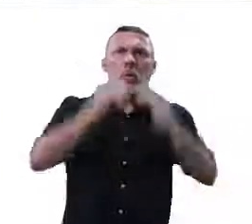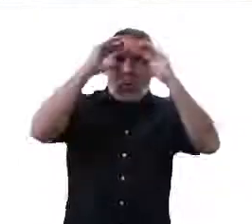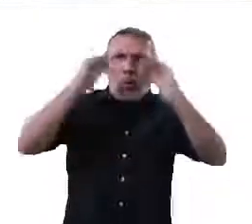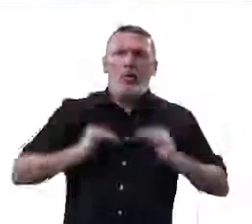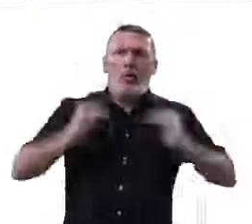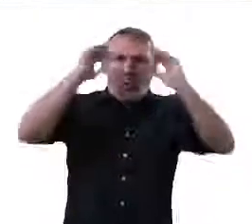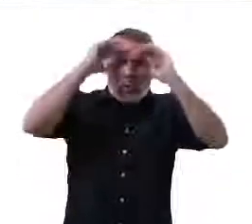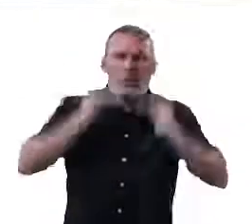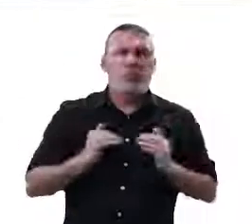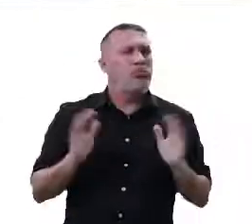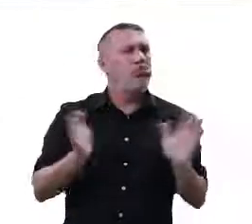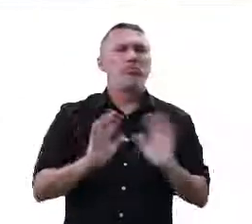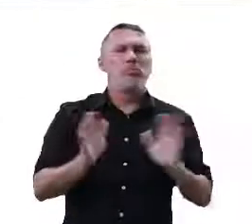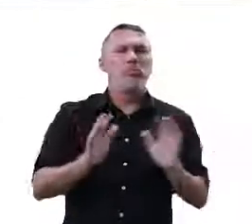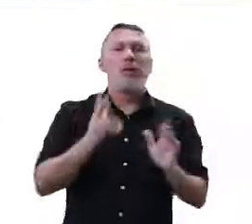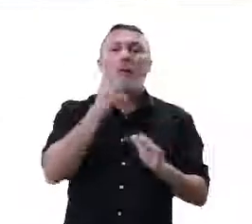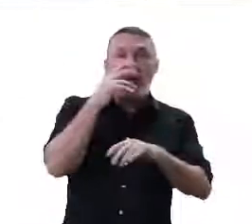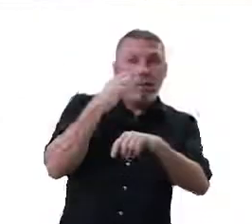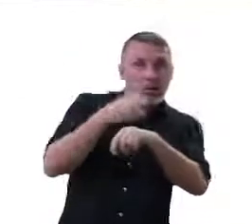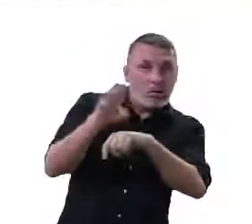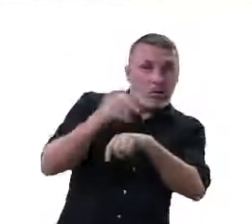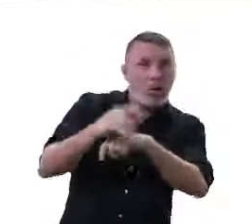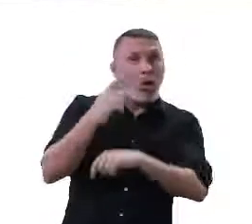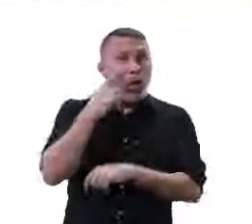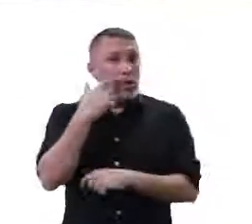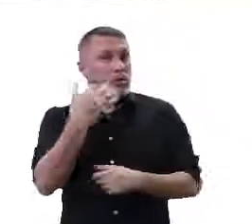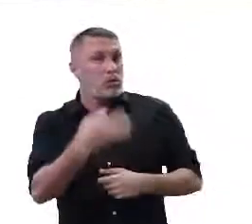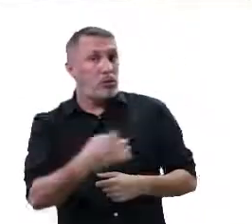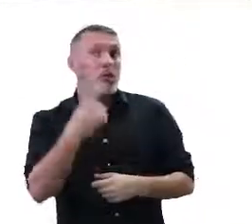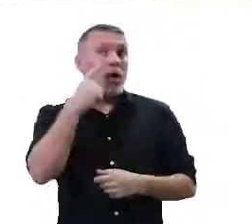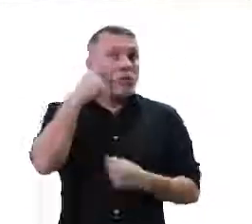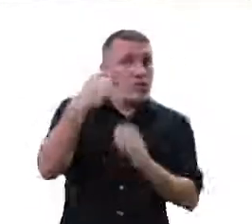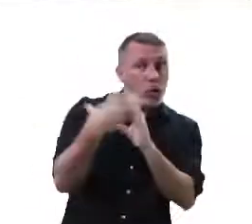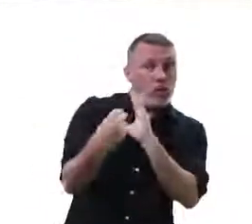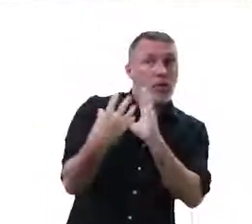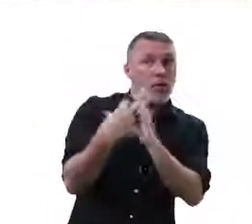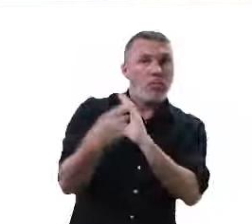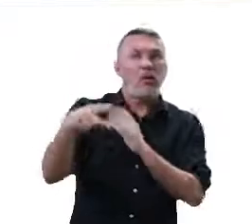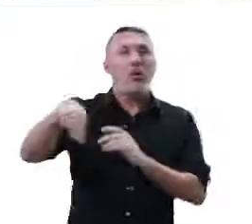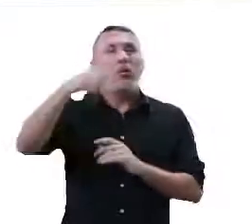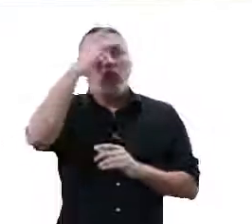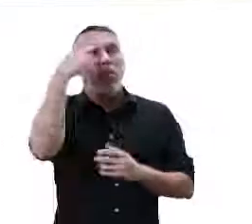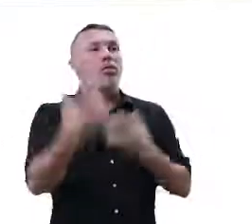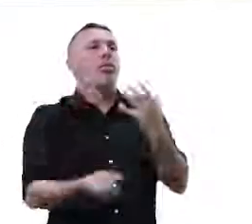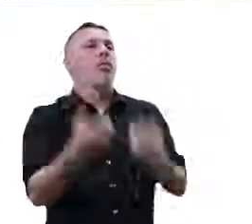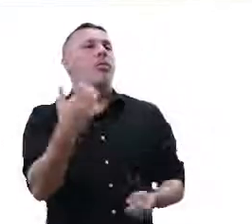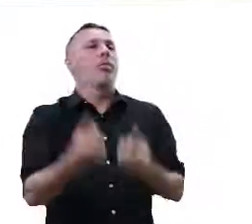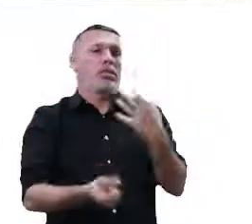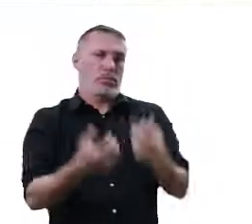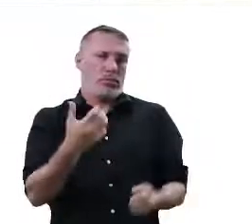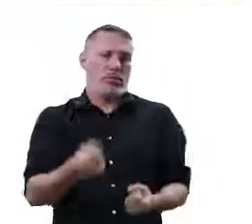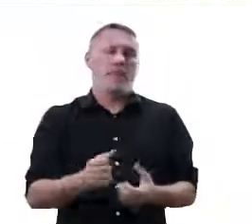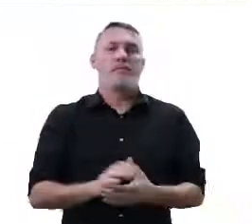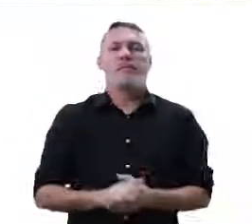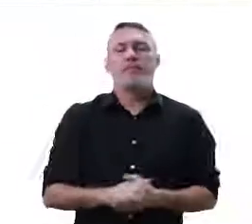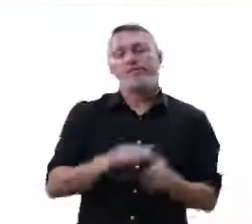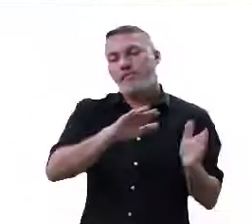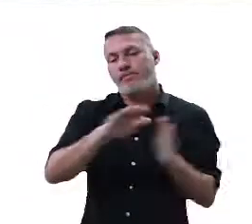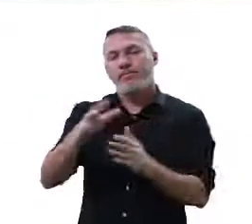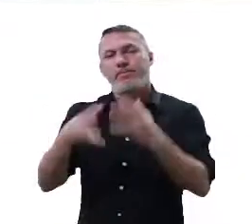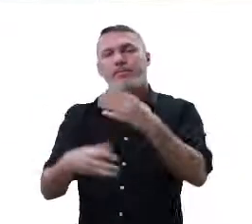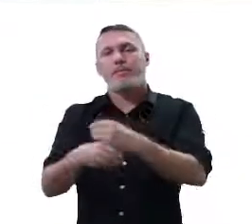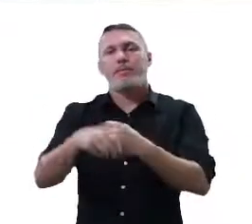coisas são sugeridas e as pessoas passam a reproduzir isso inconscientemente. A mais-valia eu coloquei para vocês,